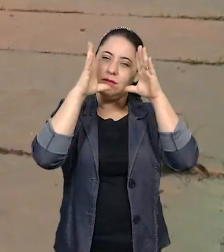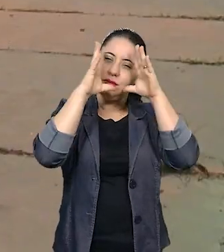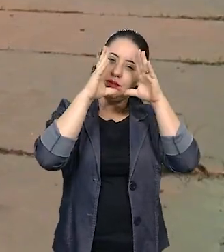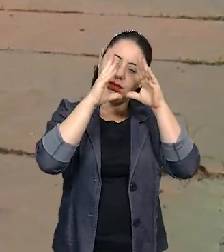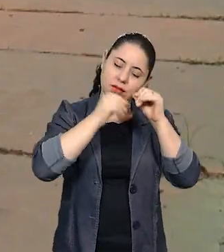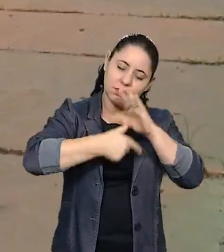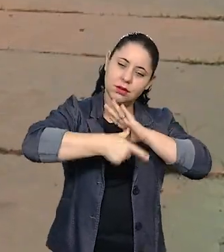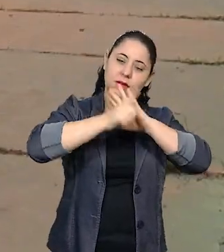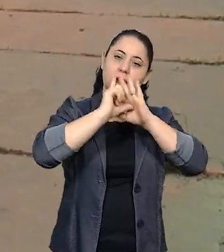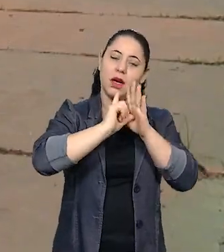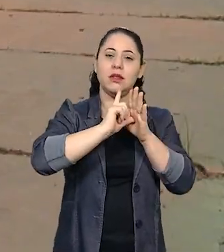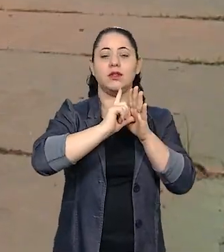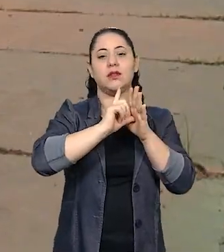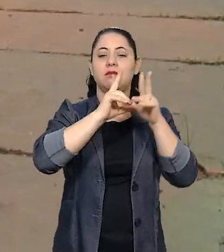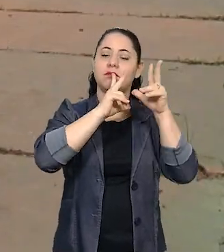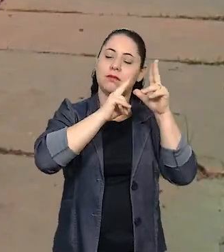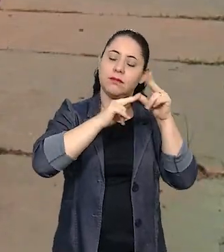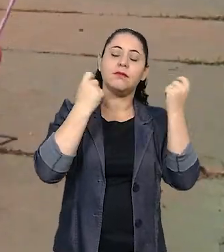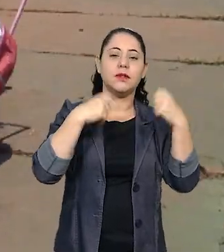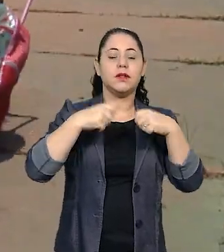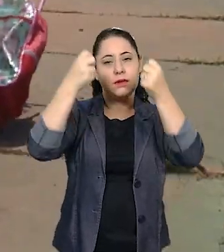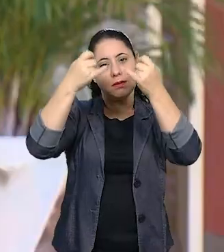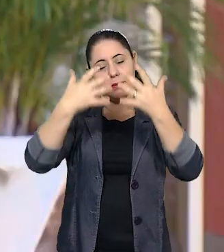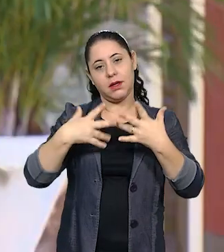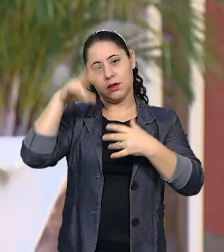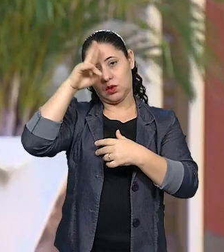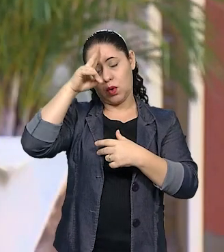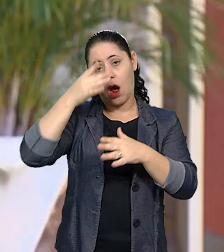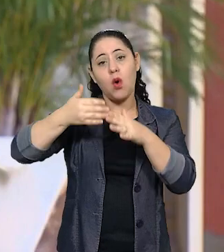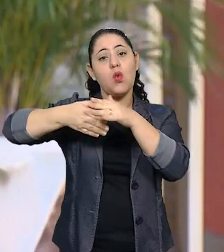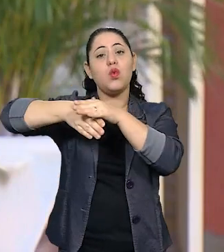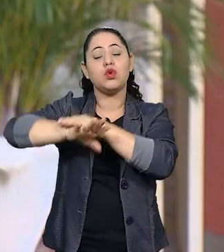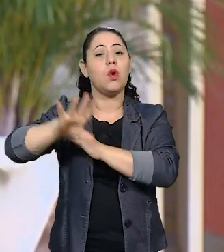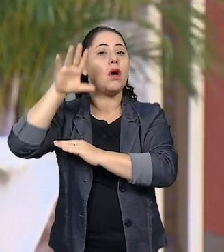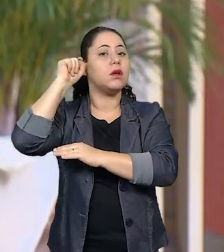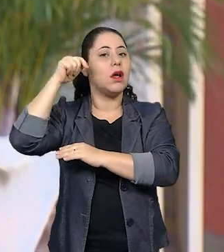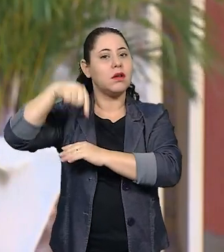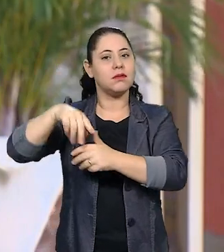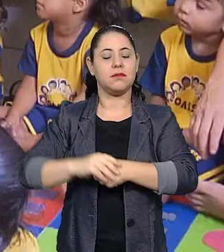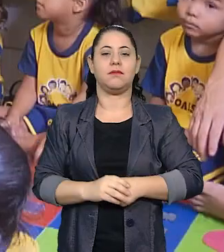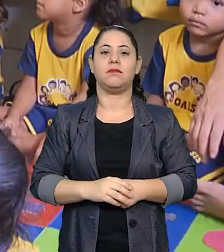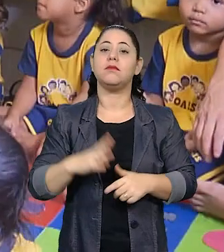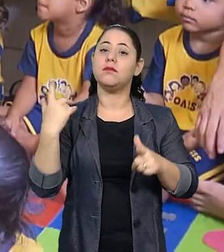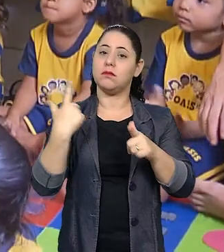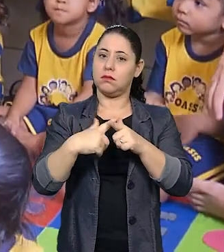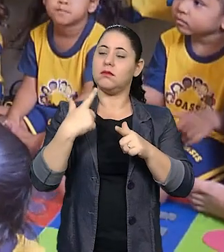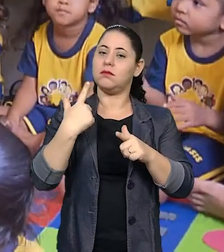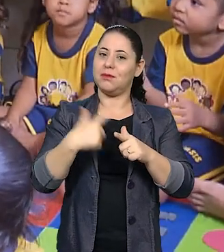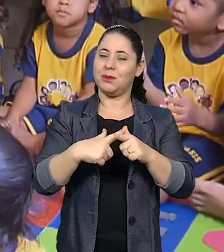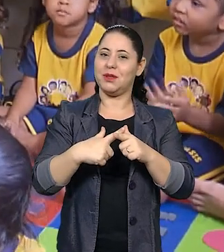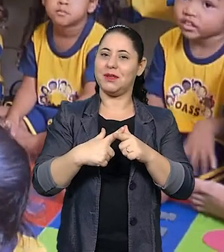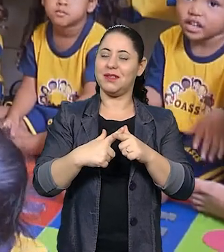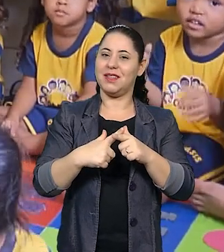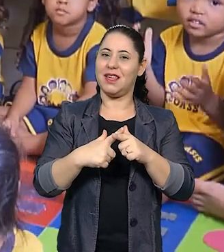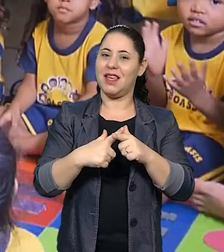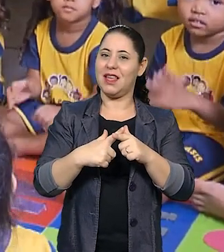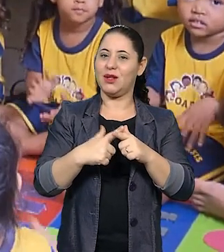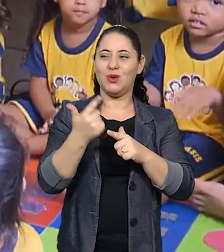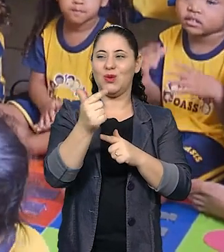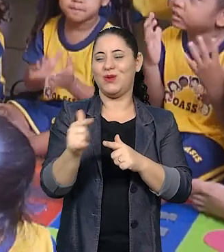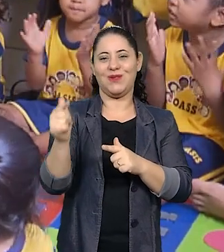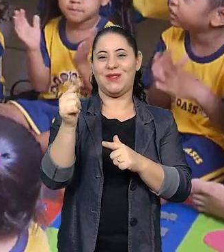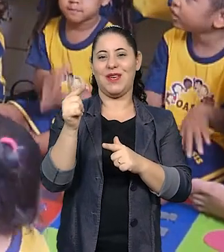Mamãe, como é que foi seu dia? O que você fez? O que você gostou? Ela gosta muito de historinha. Aí toda noite, antes de dormir, eu tenho que contar a